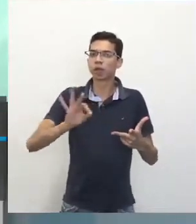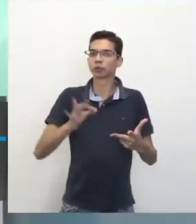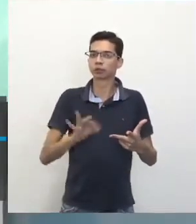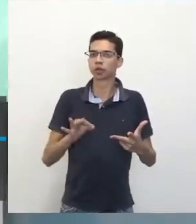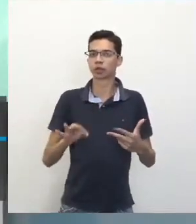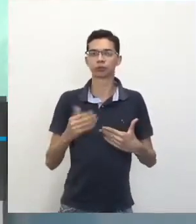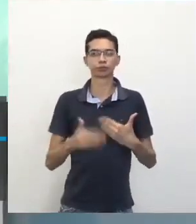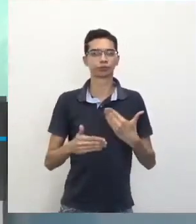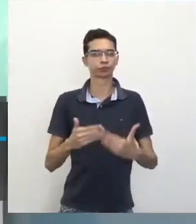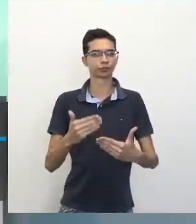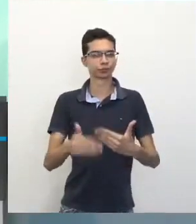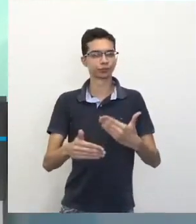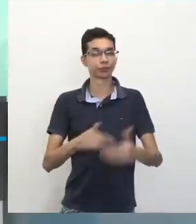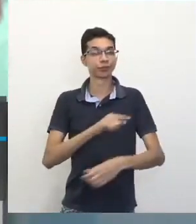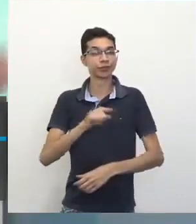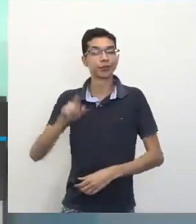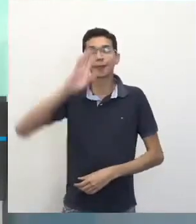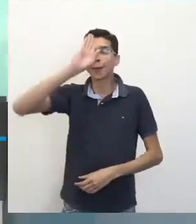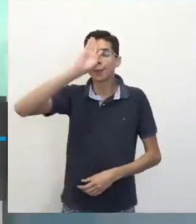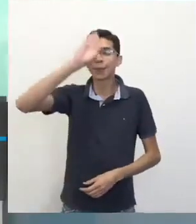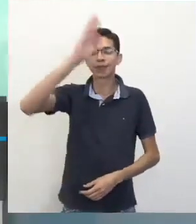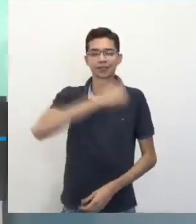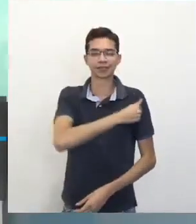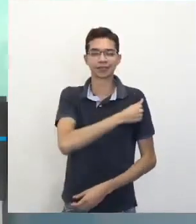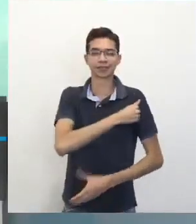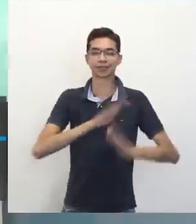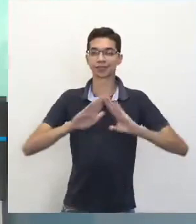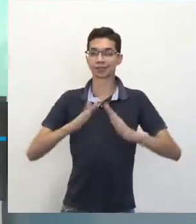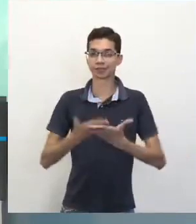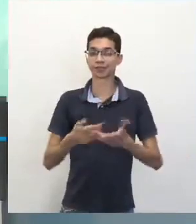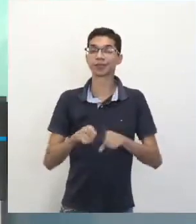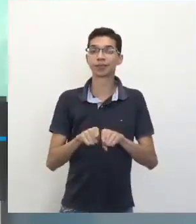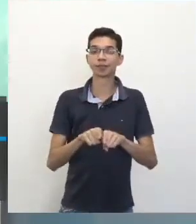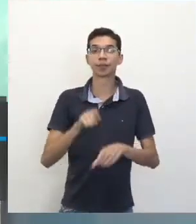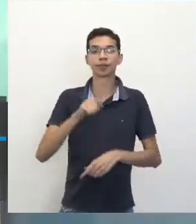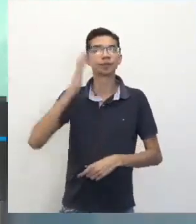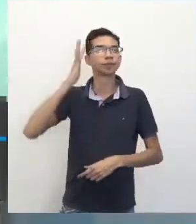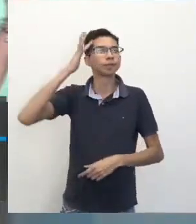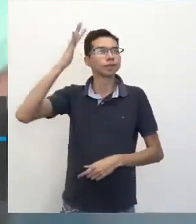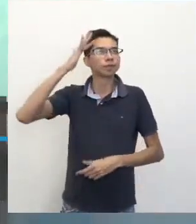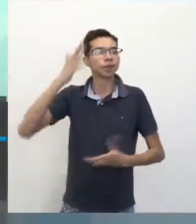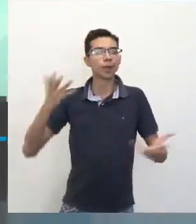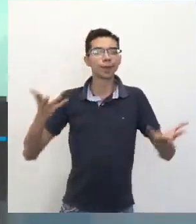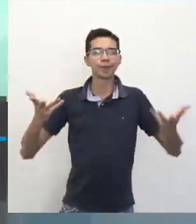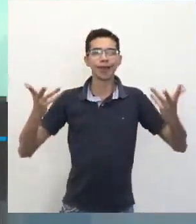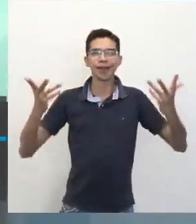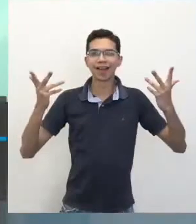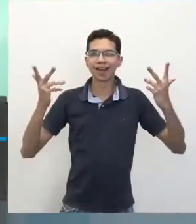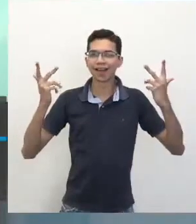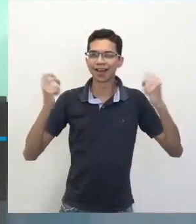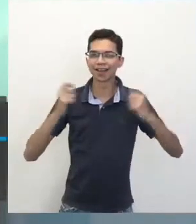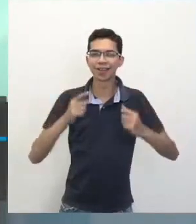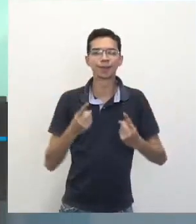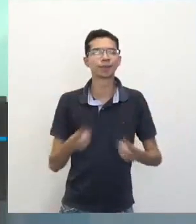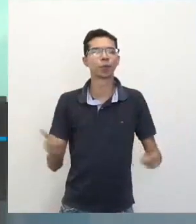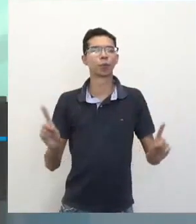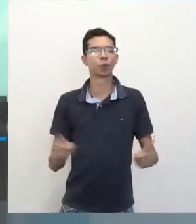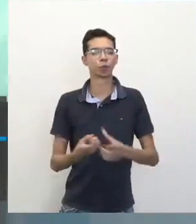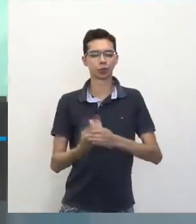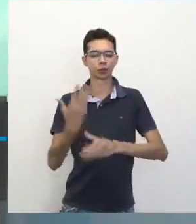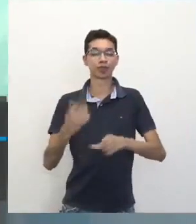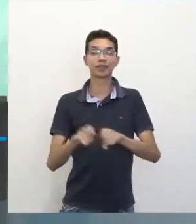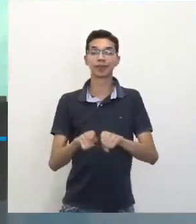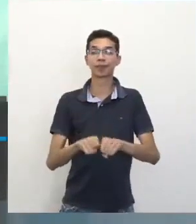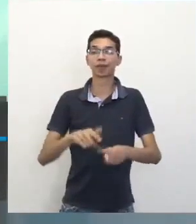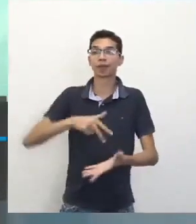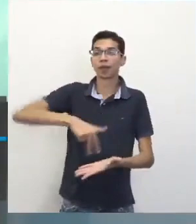especialmente vocês, né, alunos que estão aí na escola, né, sempre com ideias maravilhosas de montar um projeto de música, um projeto de dança.